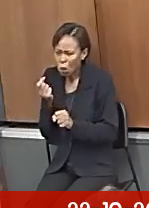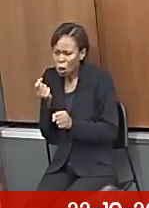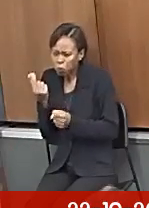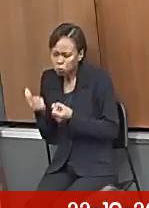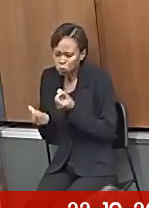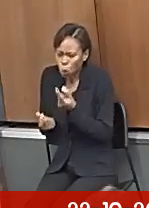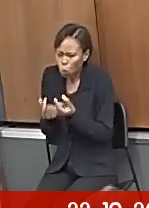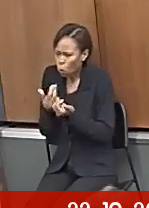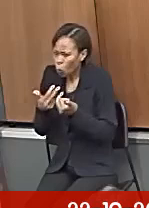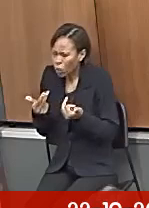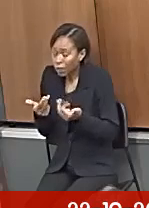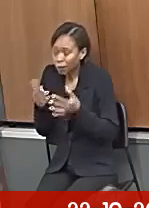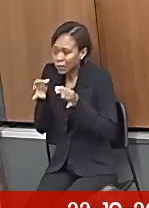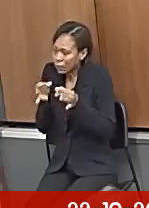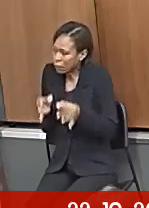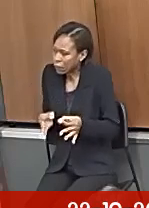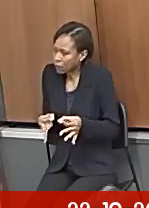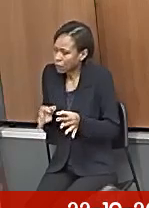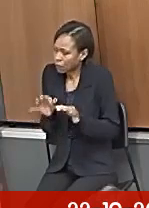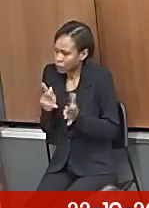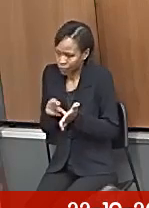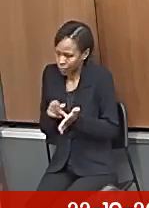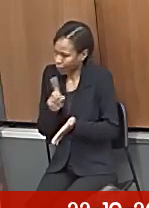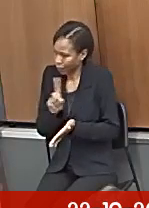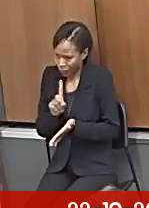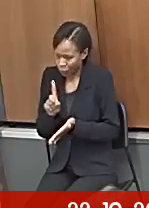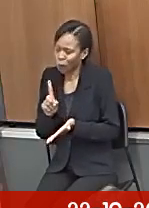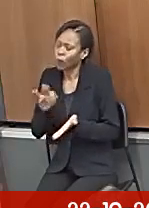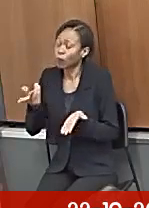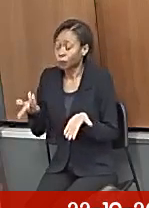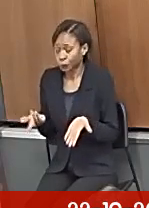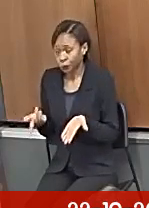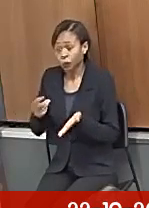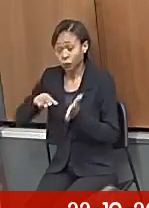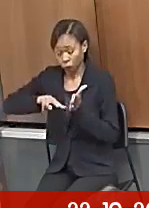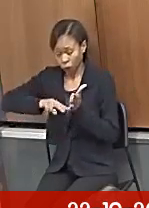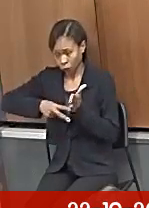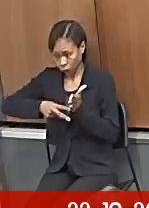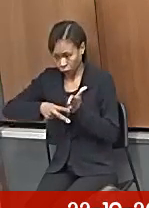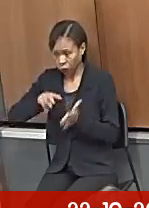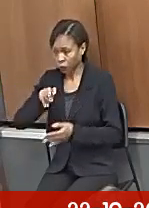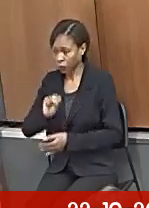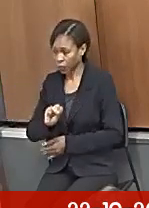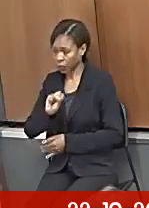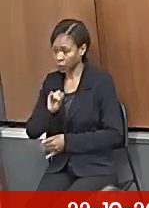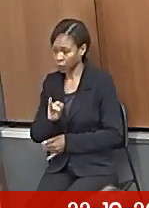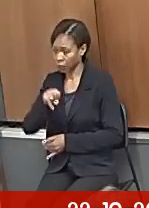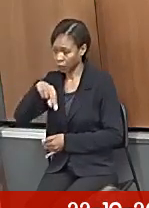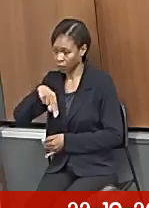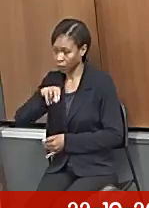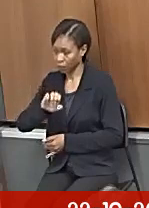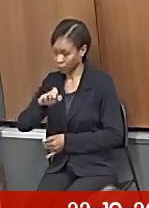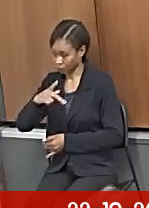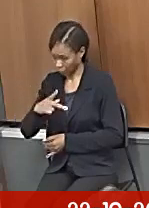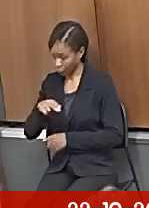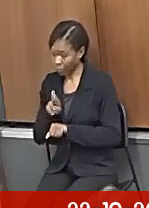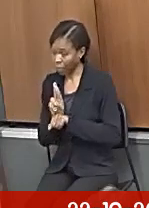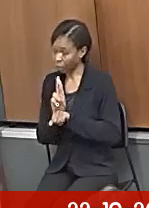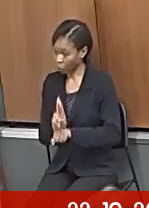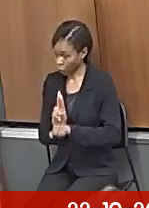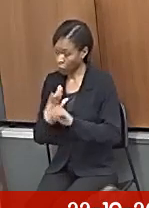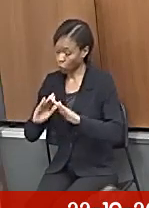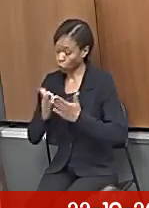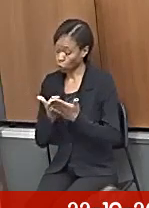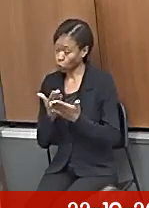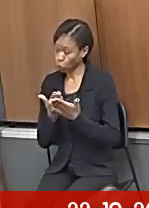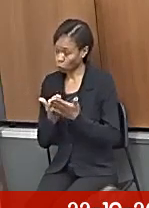traduz exatamente o que é que o Cinep faz. Primeiro, o Cinep ele representa as escolas particulares do